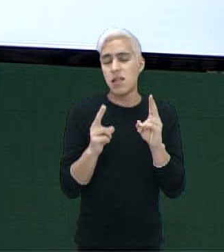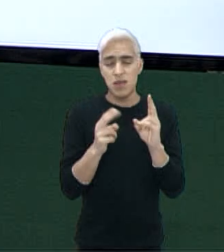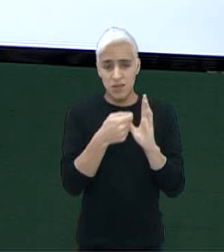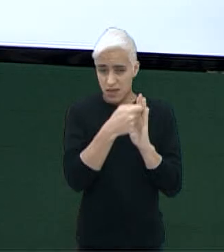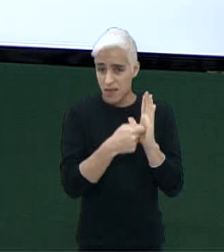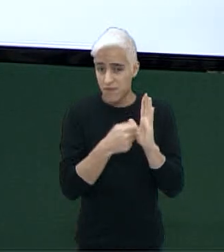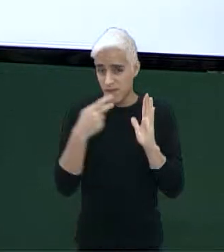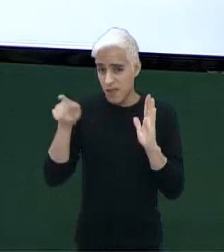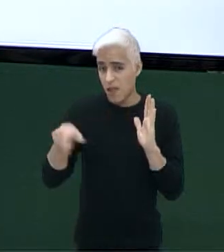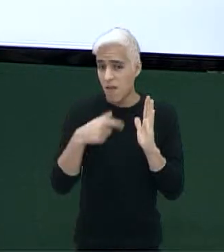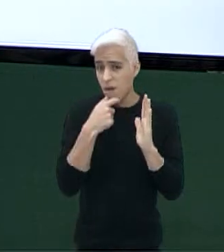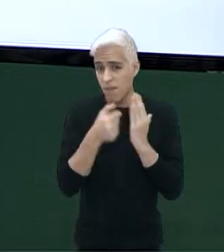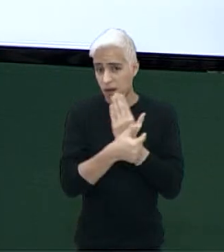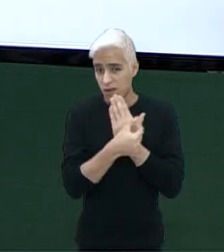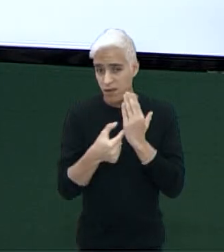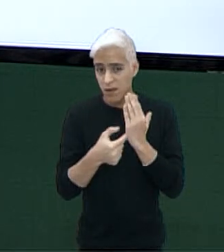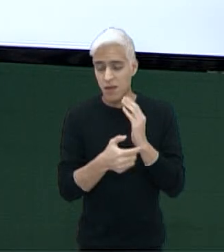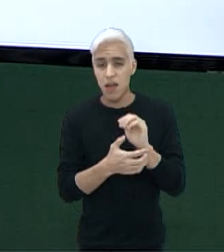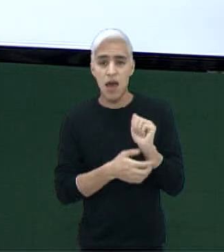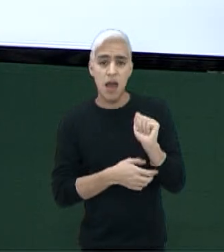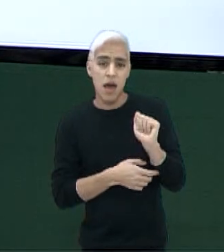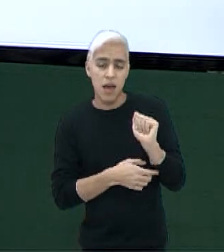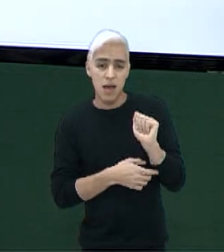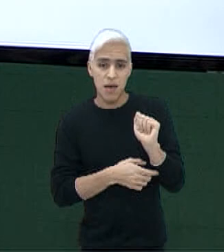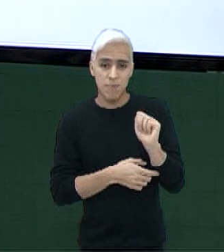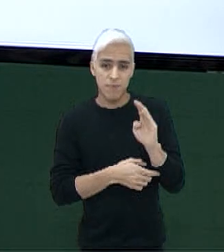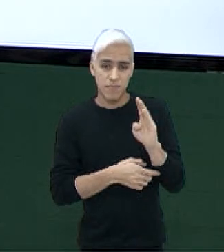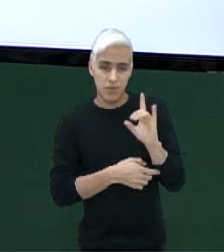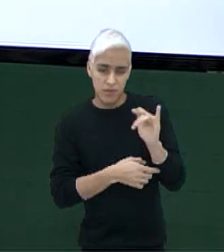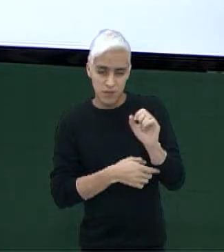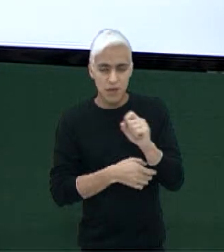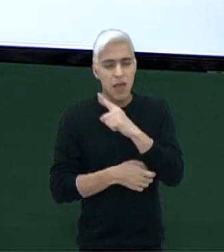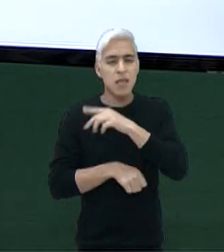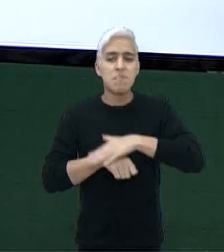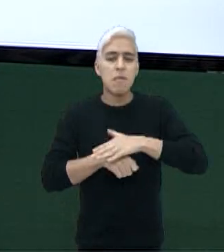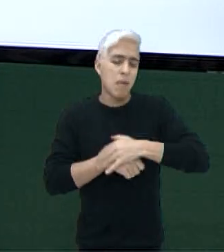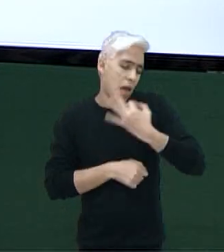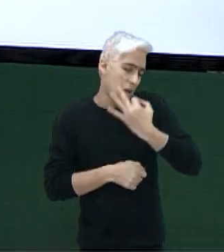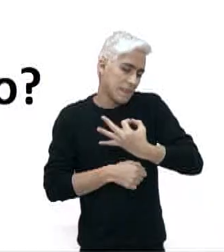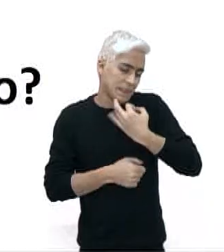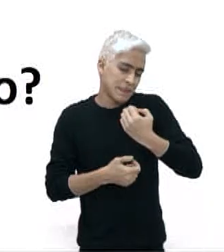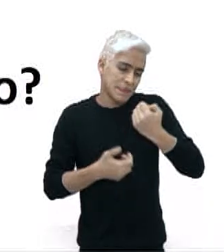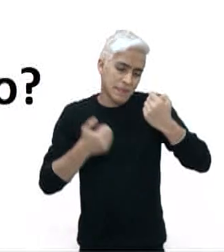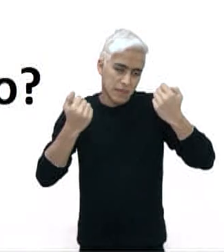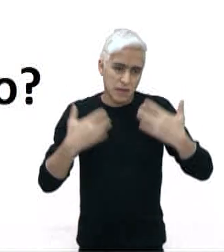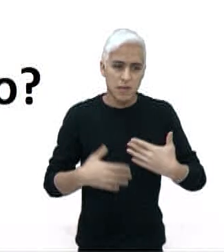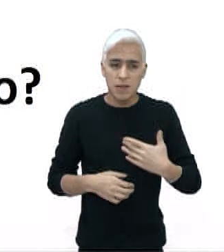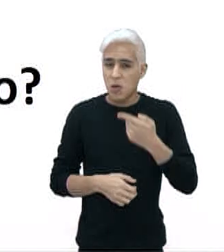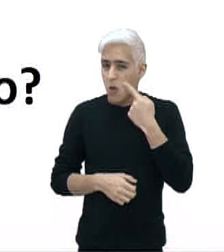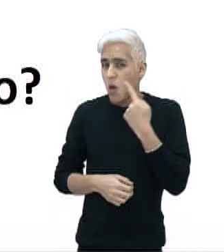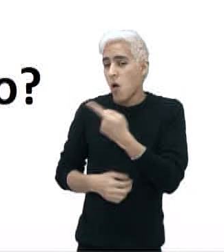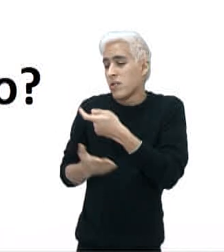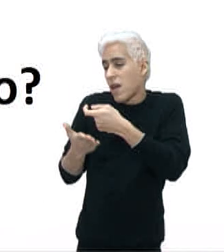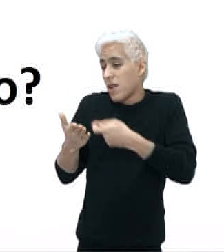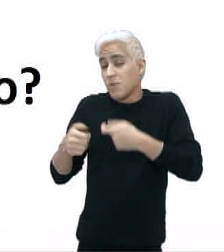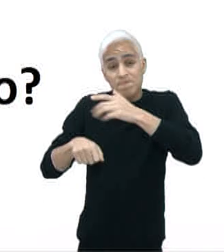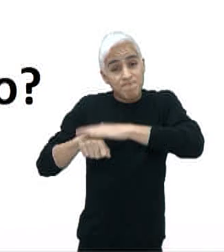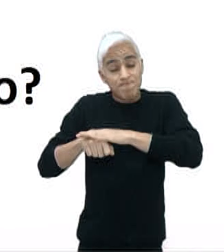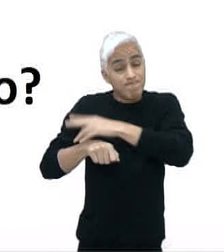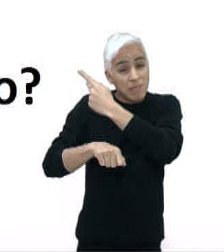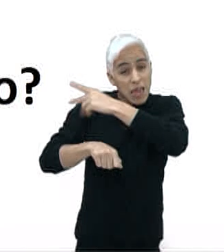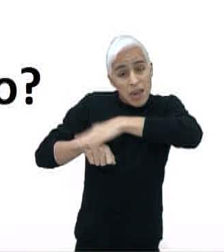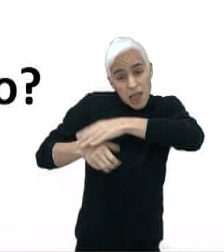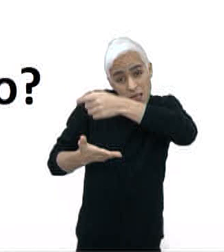Abdias, ele fazendo um comentário, tá? Então, olha ali. Observe o relato do próprio Abdias